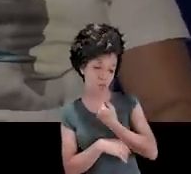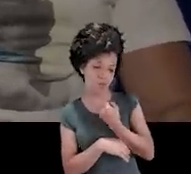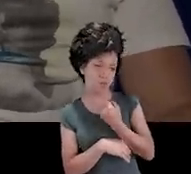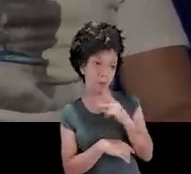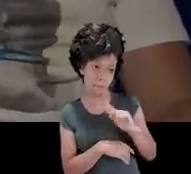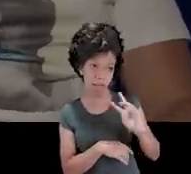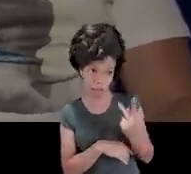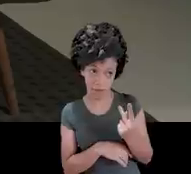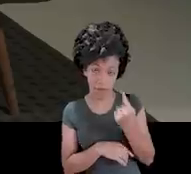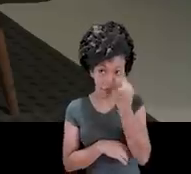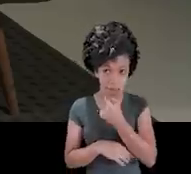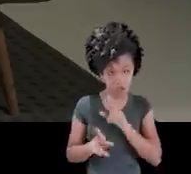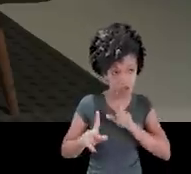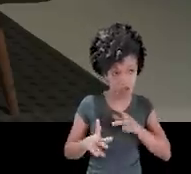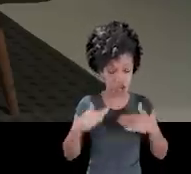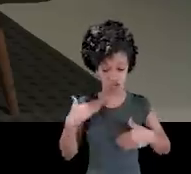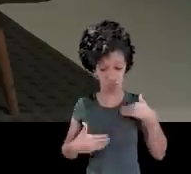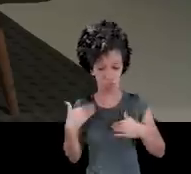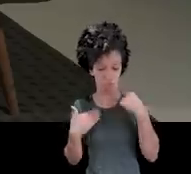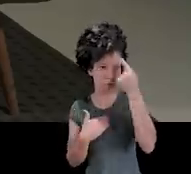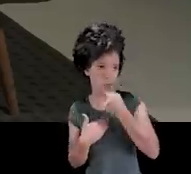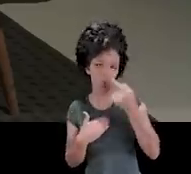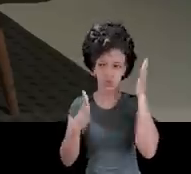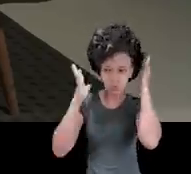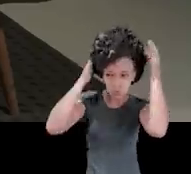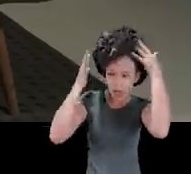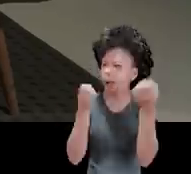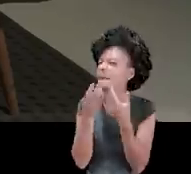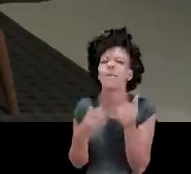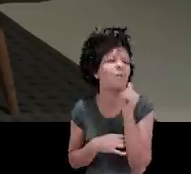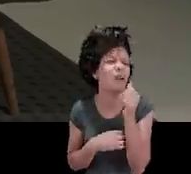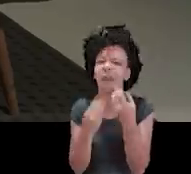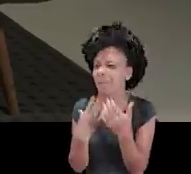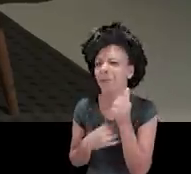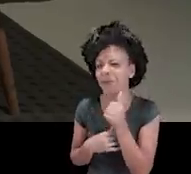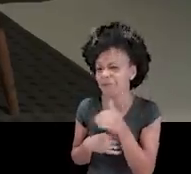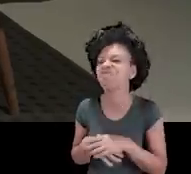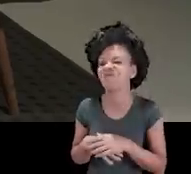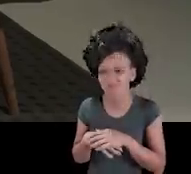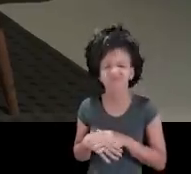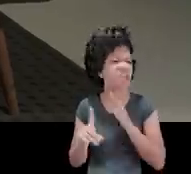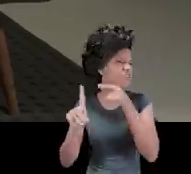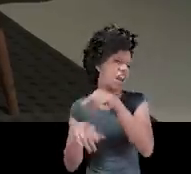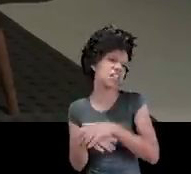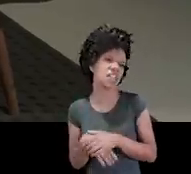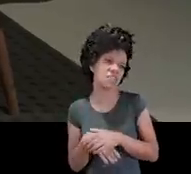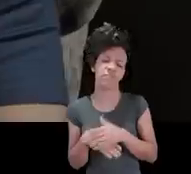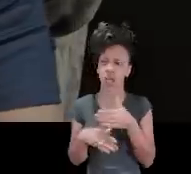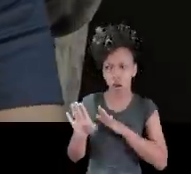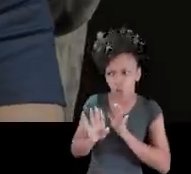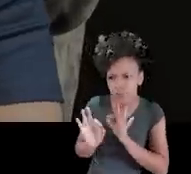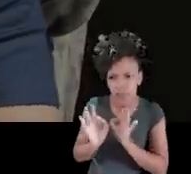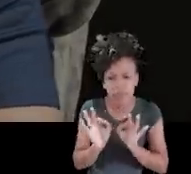diferente do corpo, então você tem que ter um cuidado. É muito bom, velho. Só escutar ela. Eu não tenho o menor cuidado.